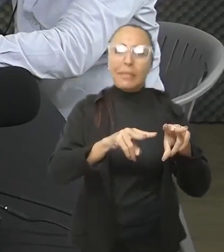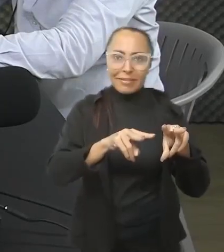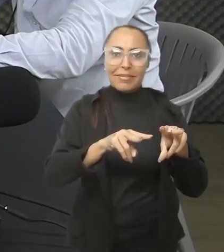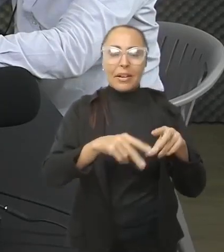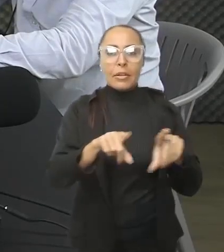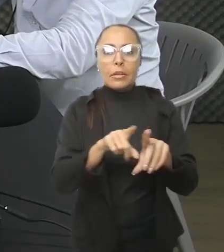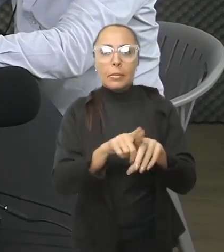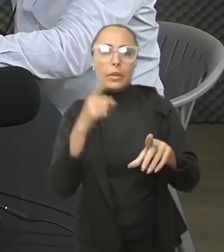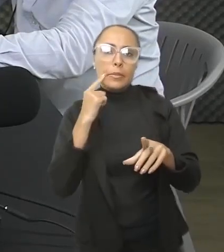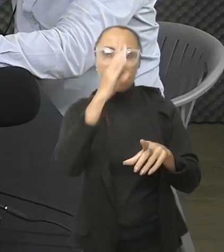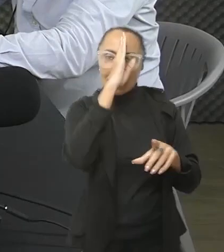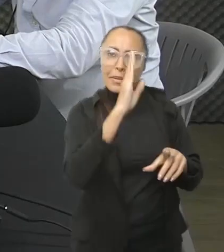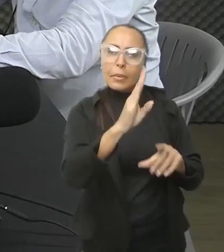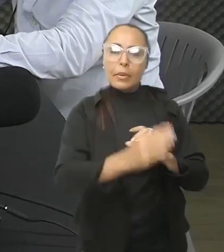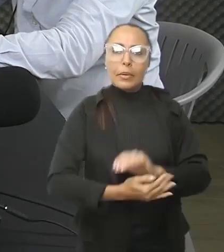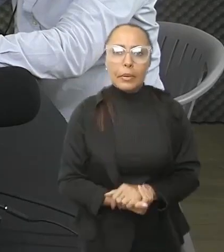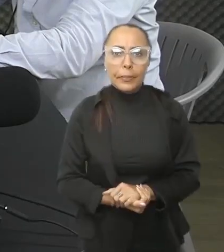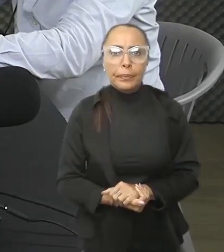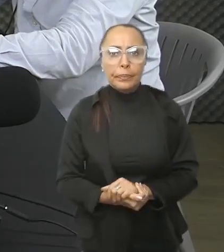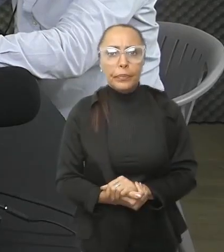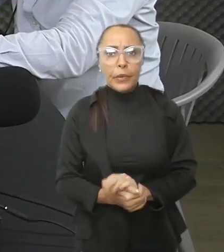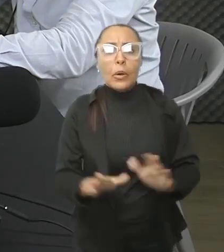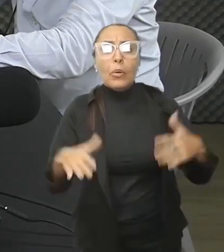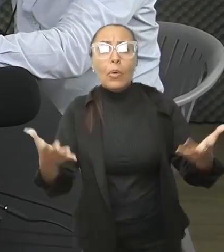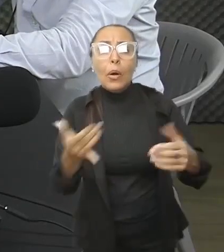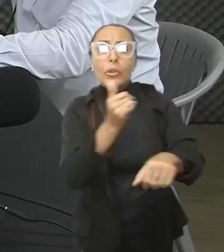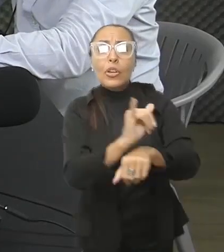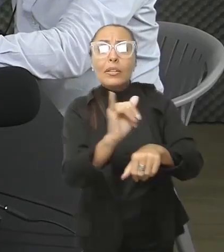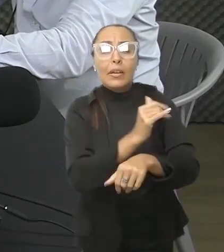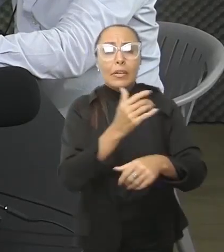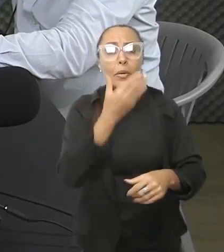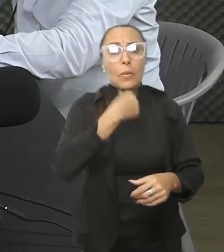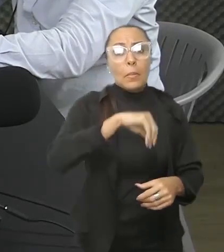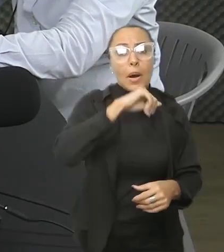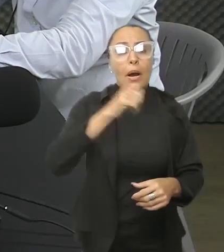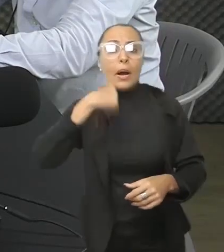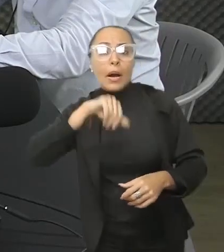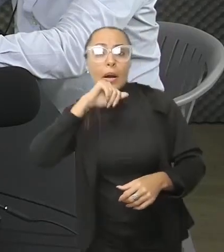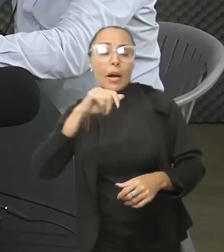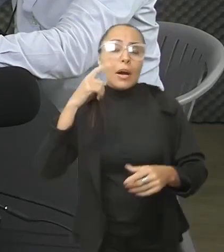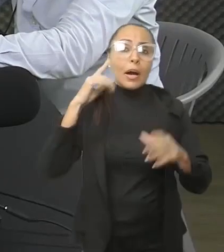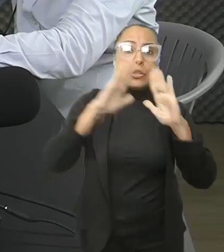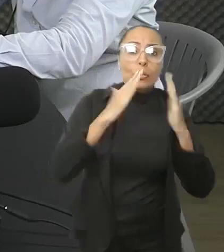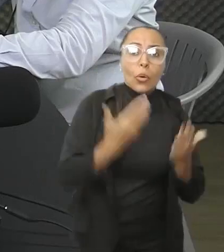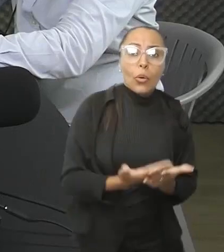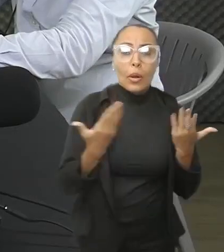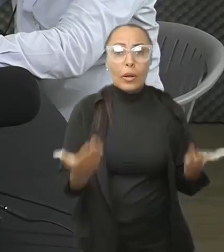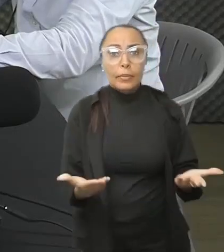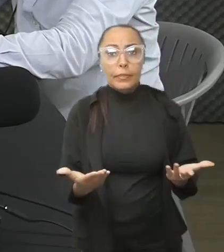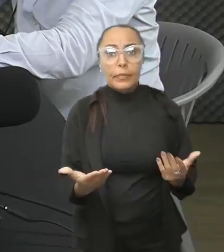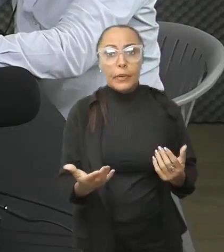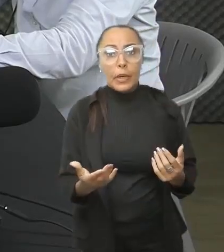mas principalmente que ferramentas os pais, a escola também, eu estou colocando nisso,